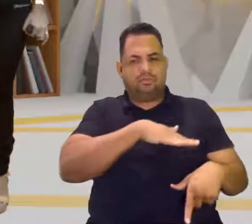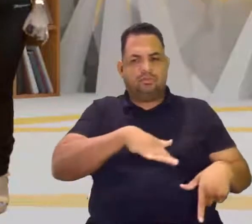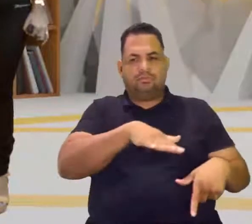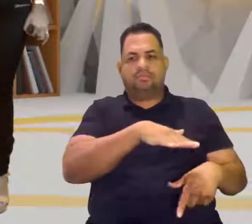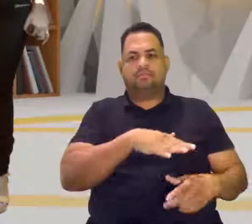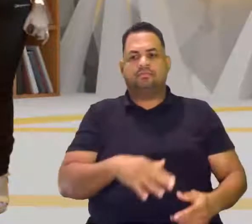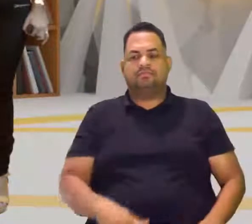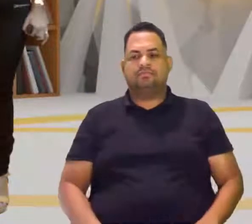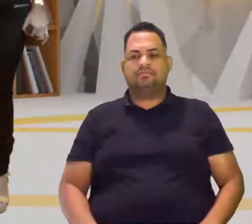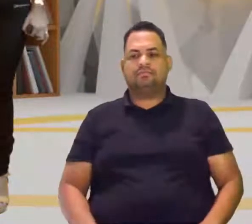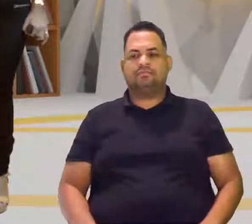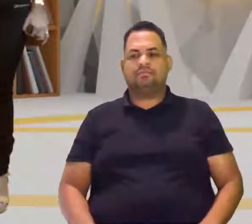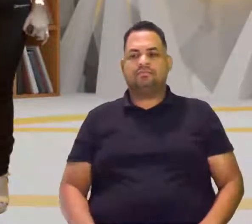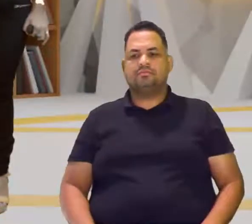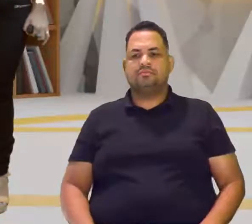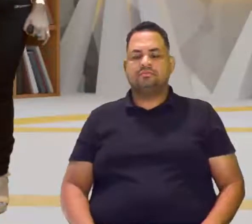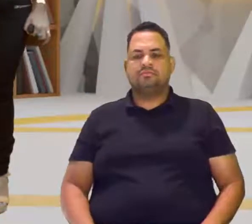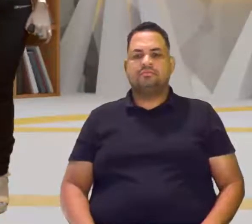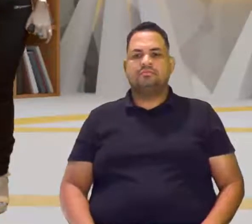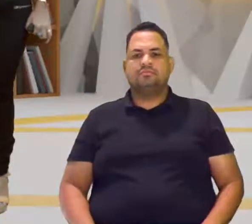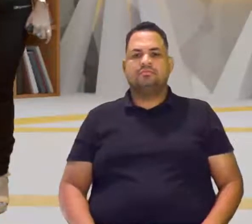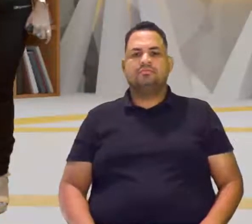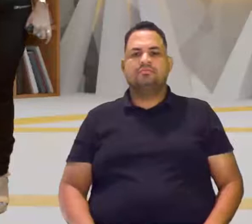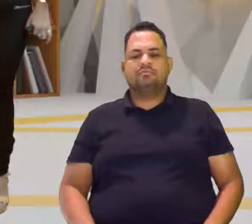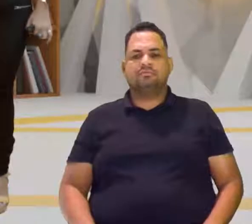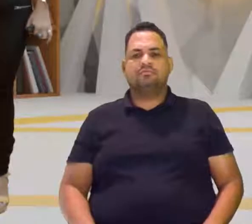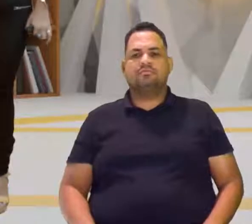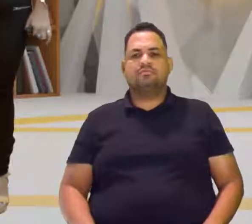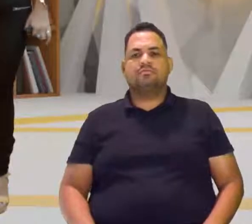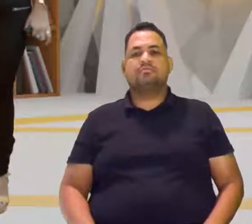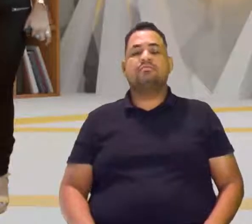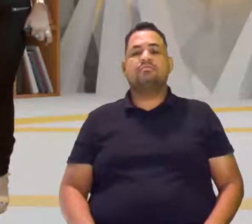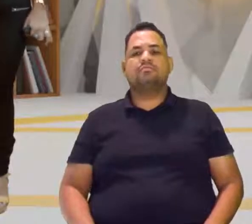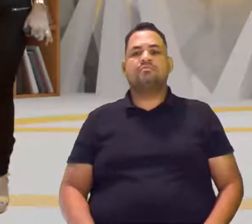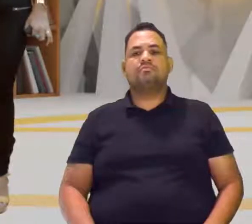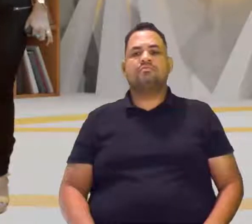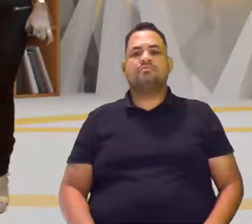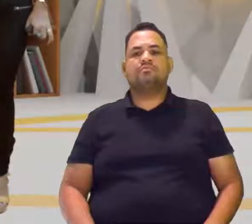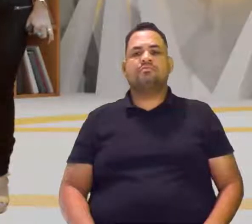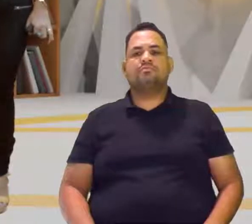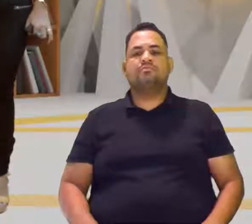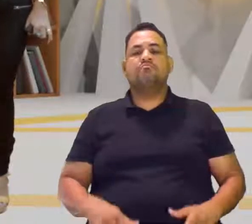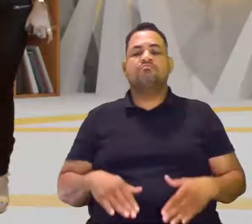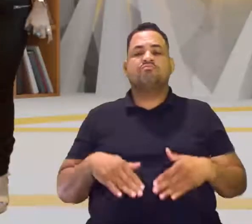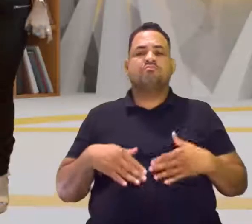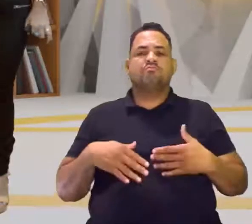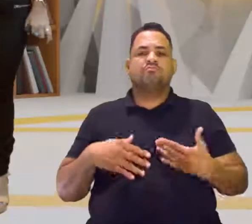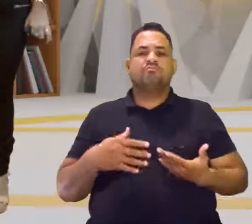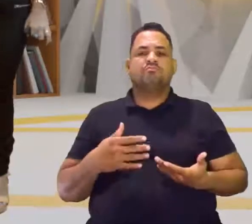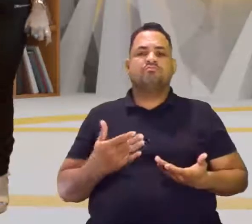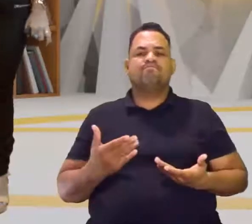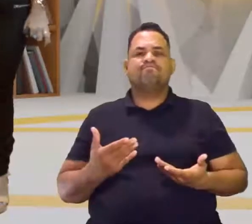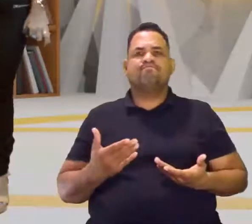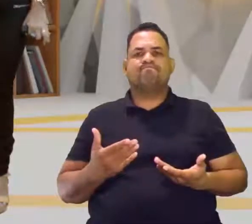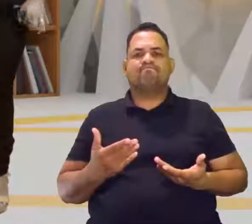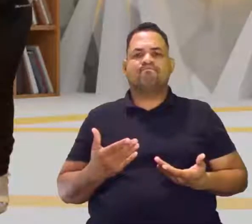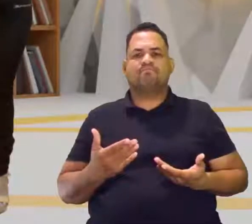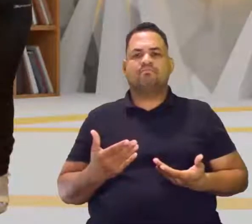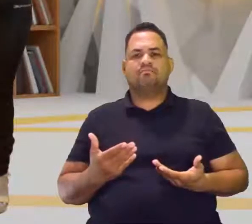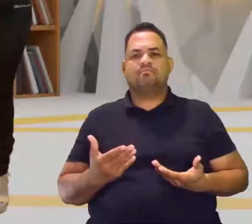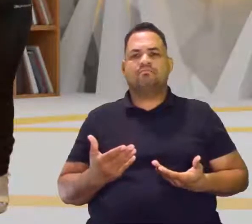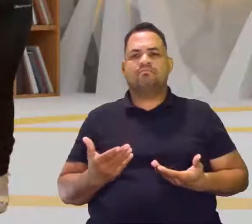local no seu lugar bom e isso gente foi assim